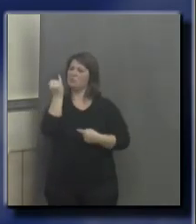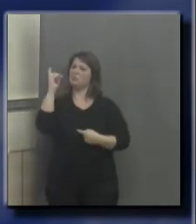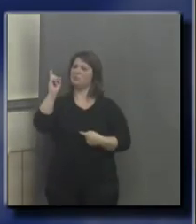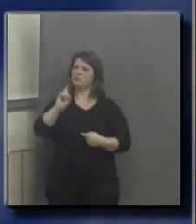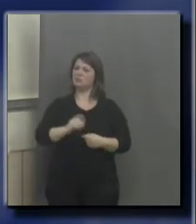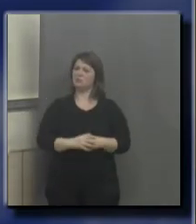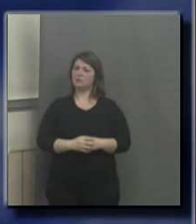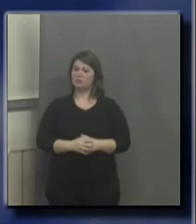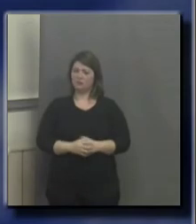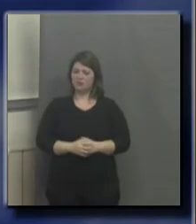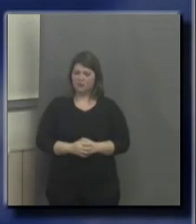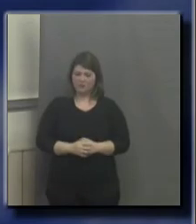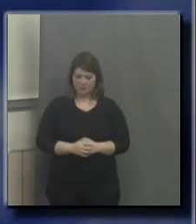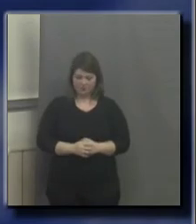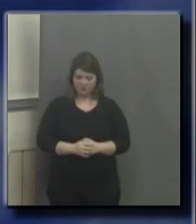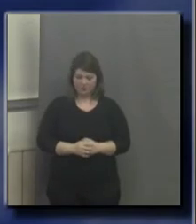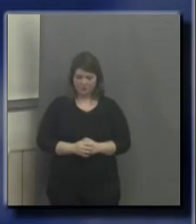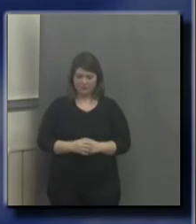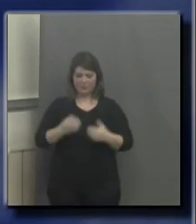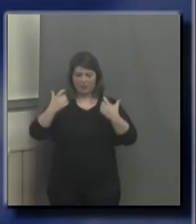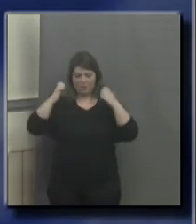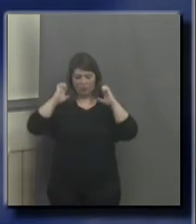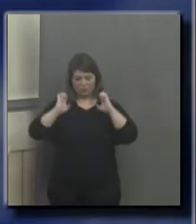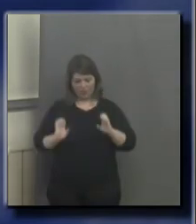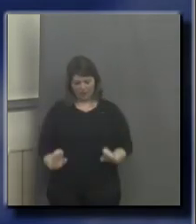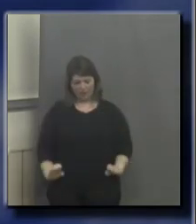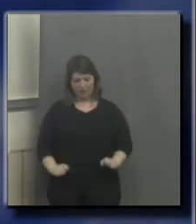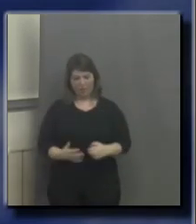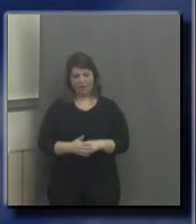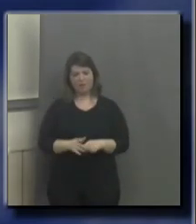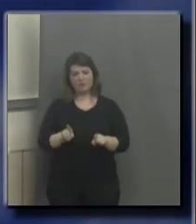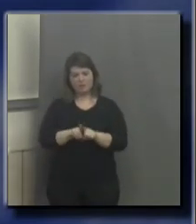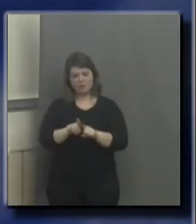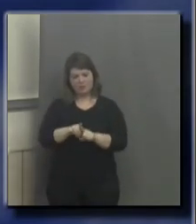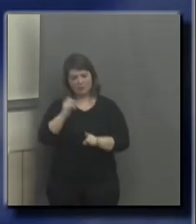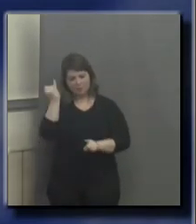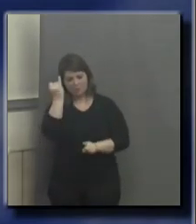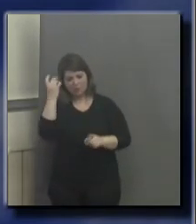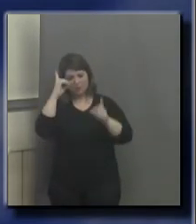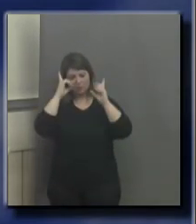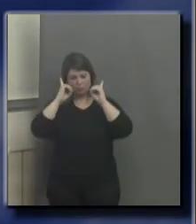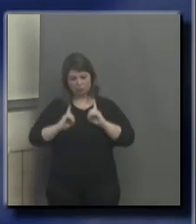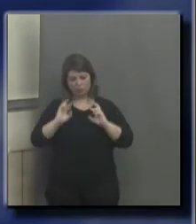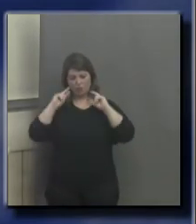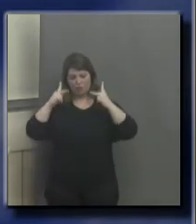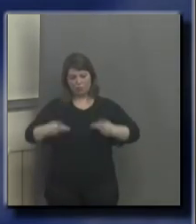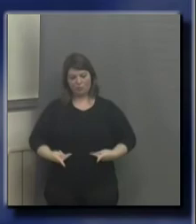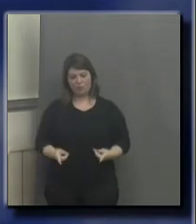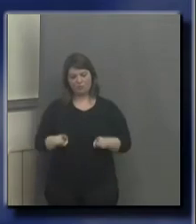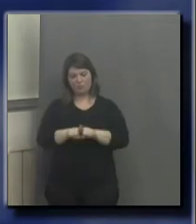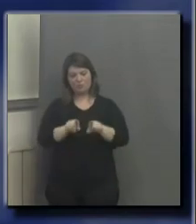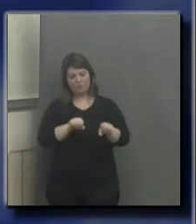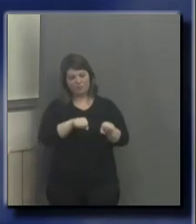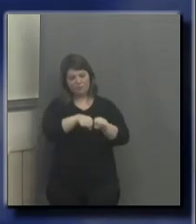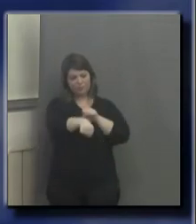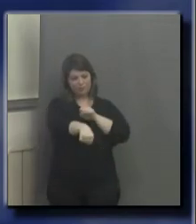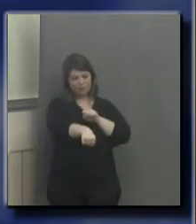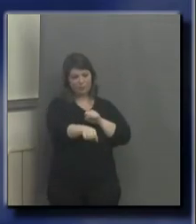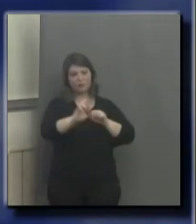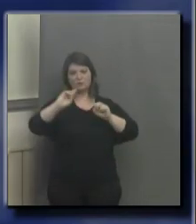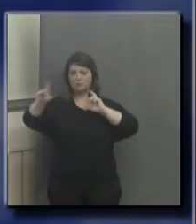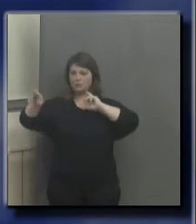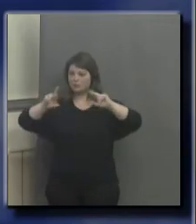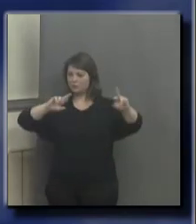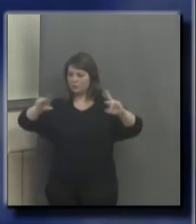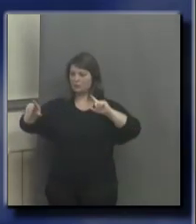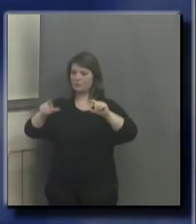né? A postura ética, a importância dos direitos humanos, a formação